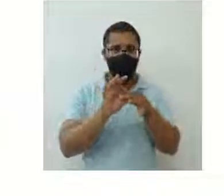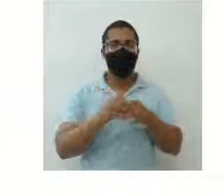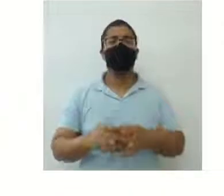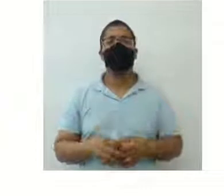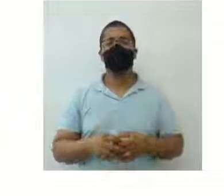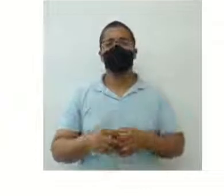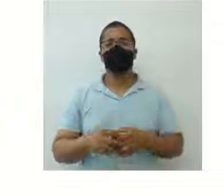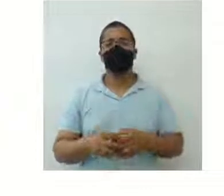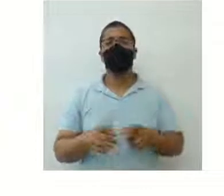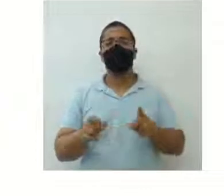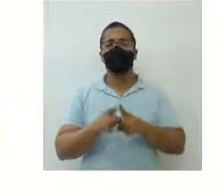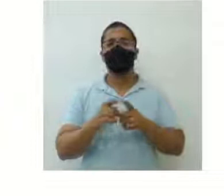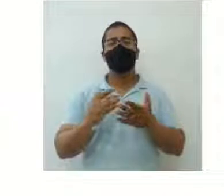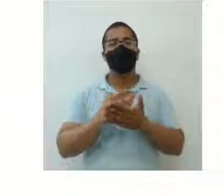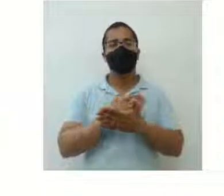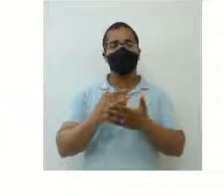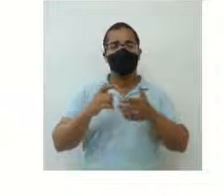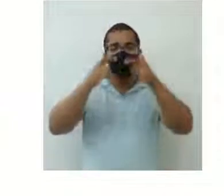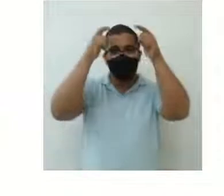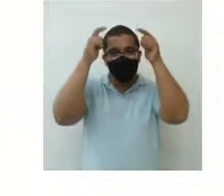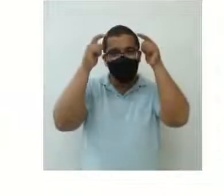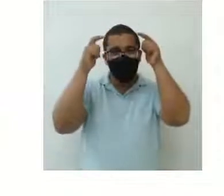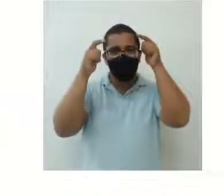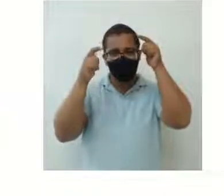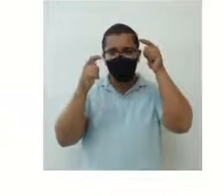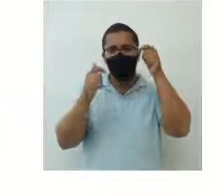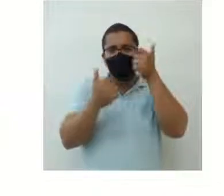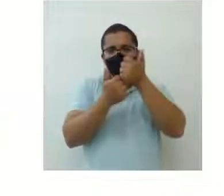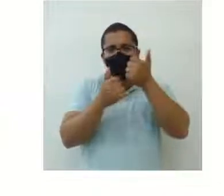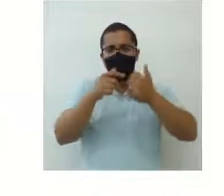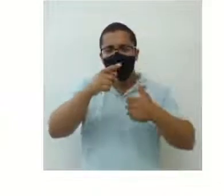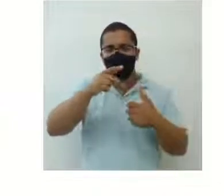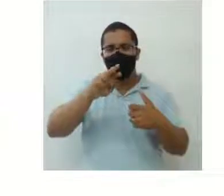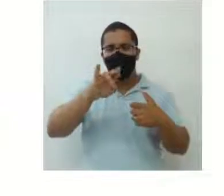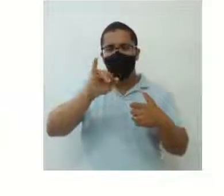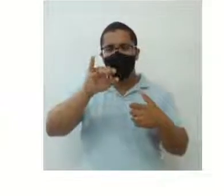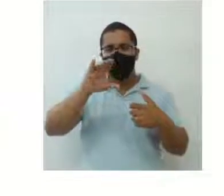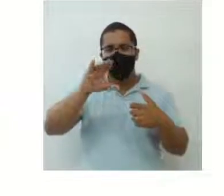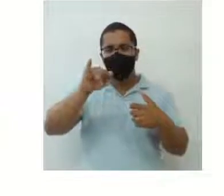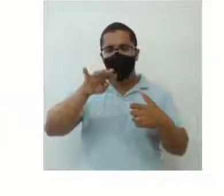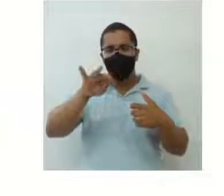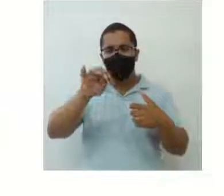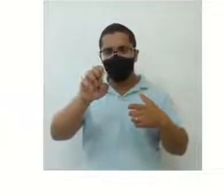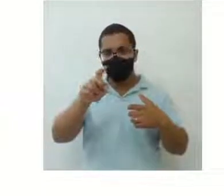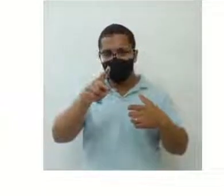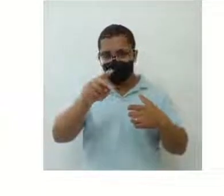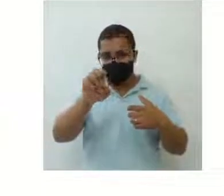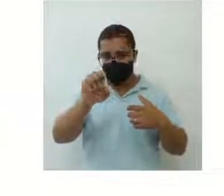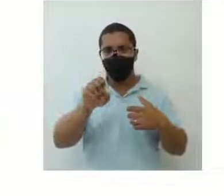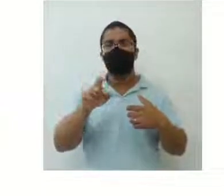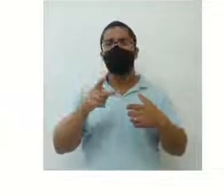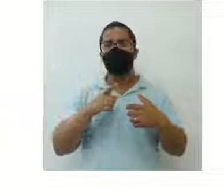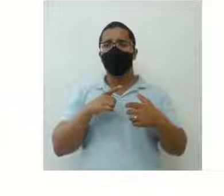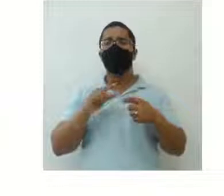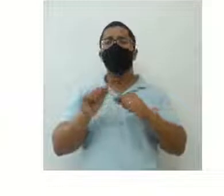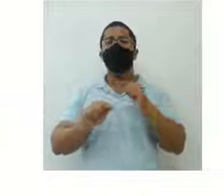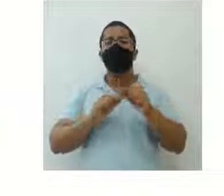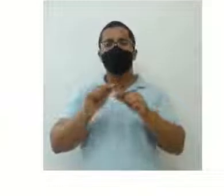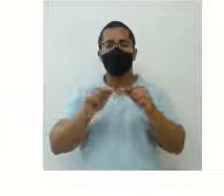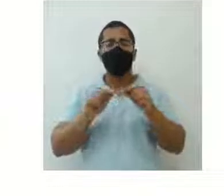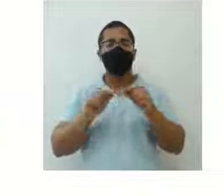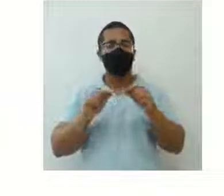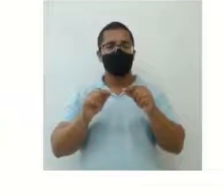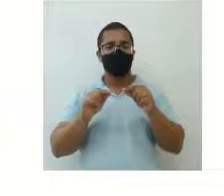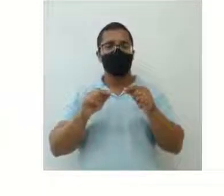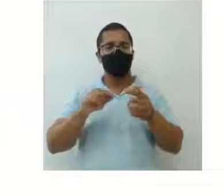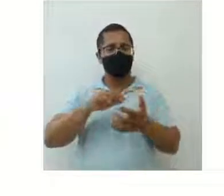e príncipes se aliaram, se rebelaram contra a exploração dos britânicos. Com a